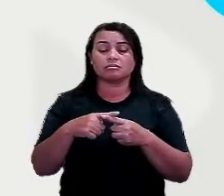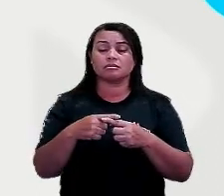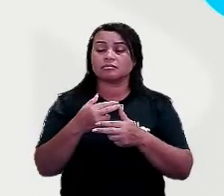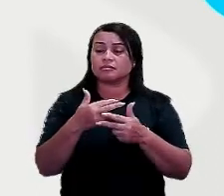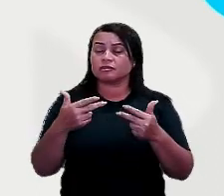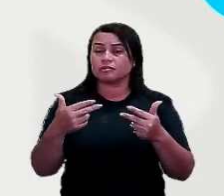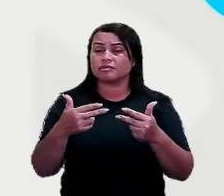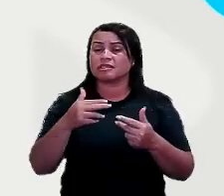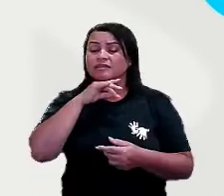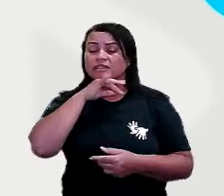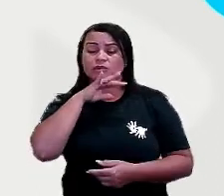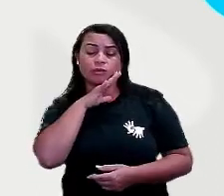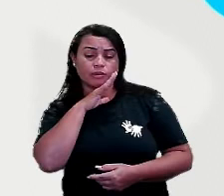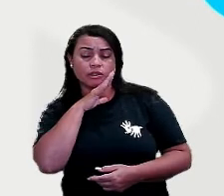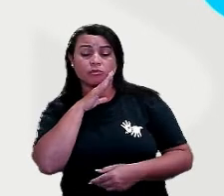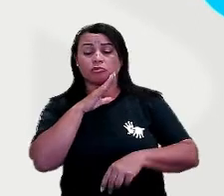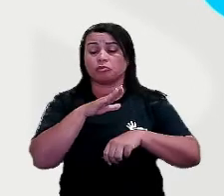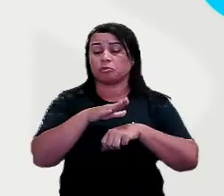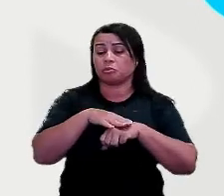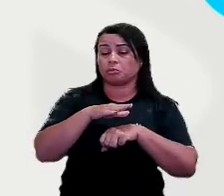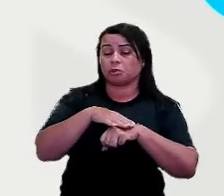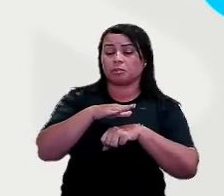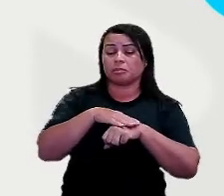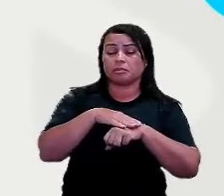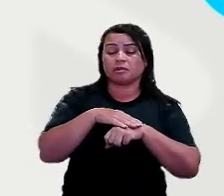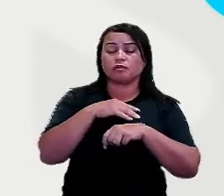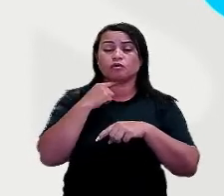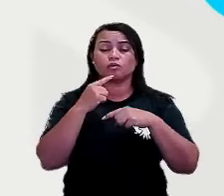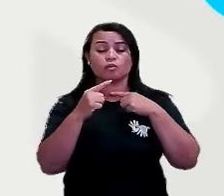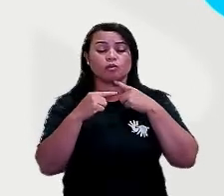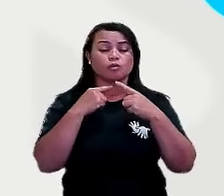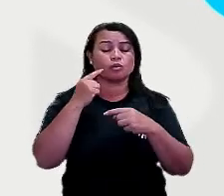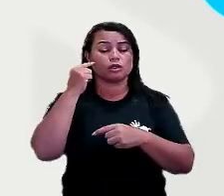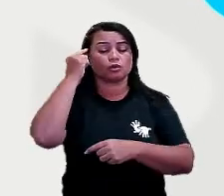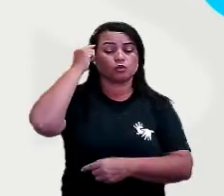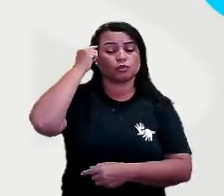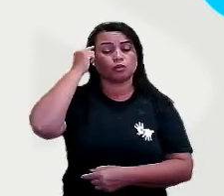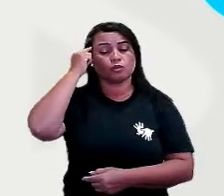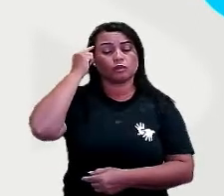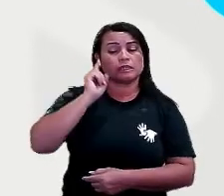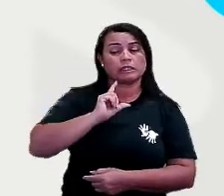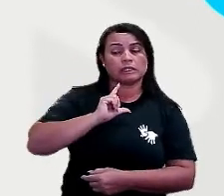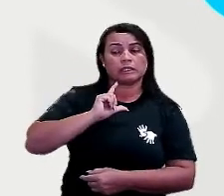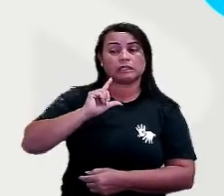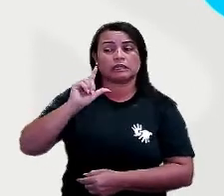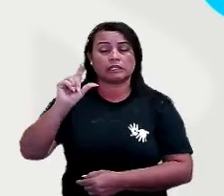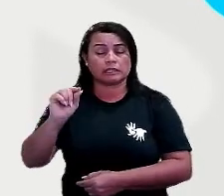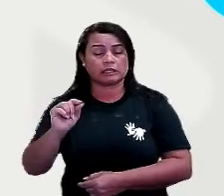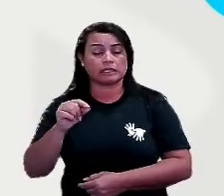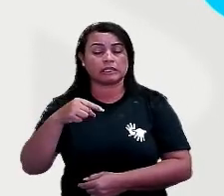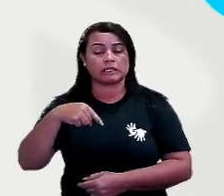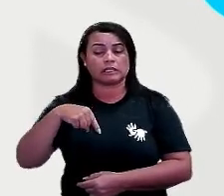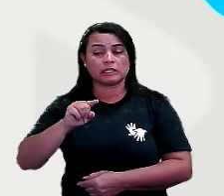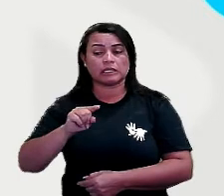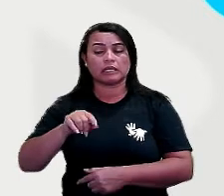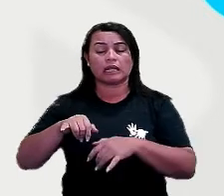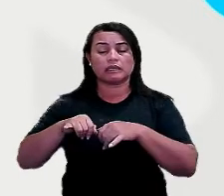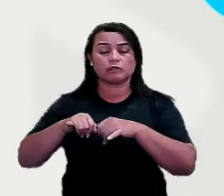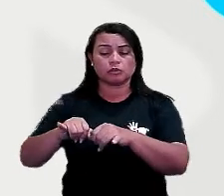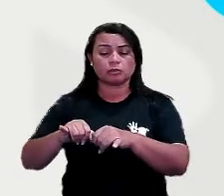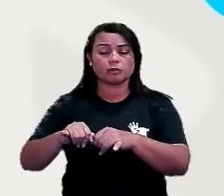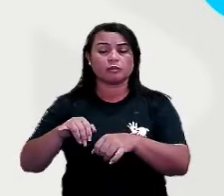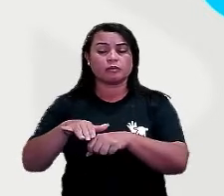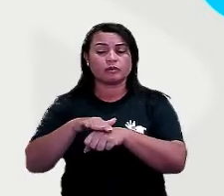bem. Por um momento, ficou em dúvida se devia ir na direção do supermercado ou da